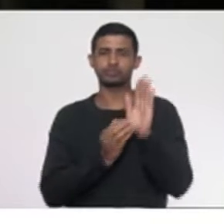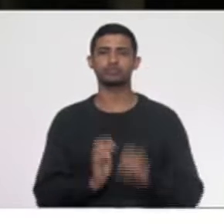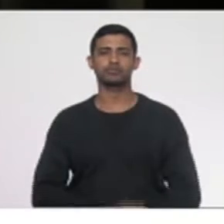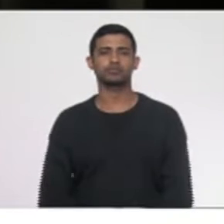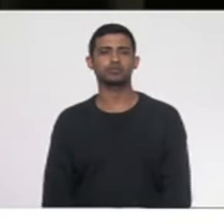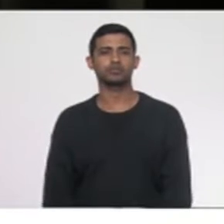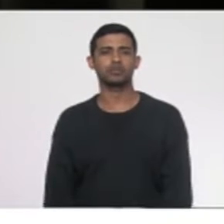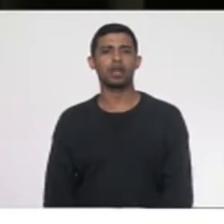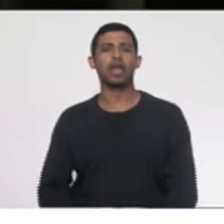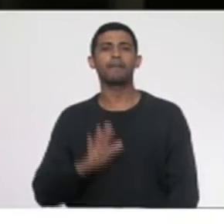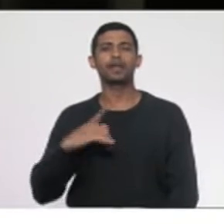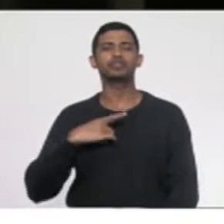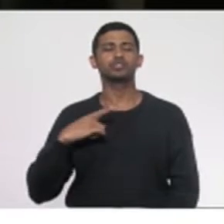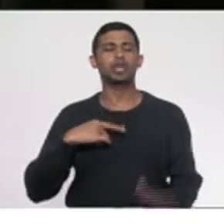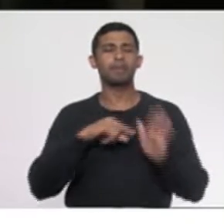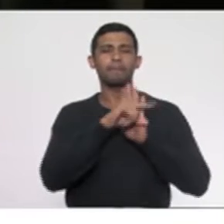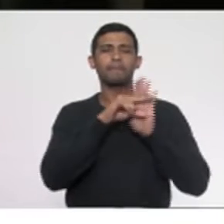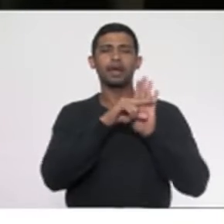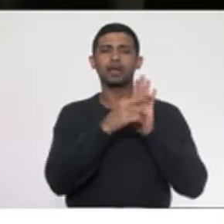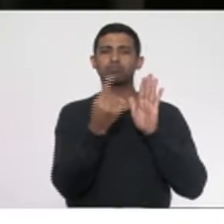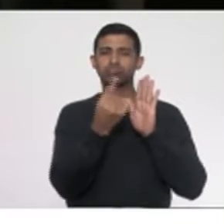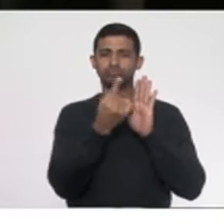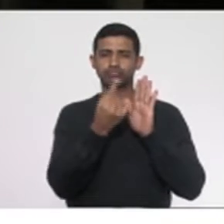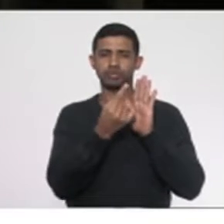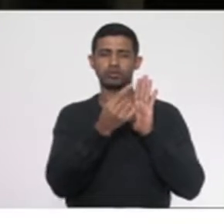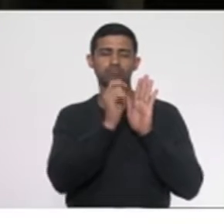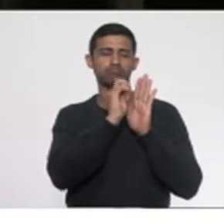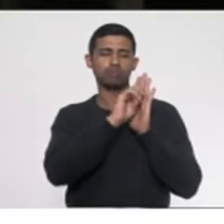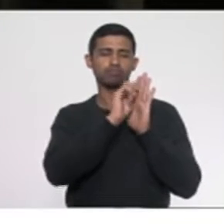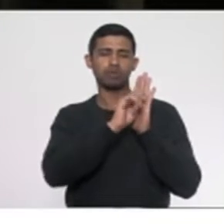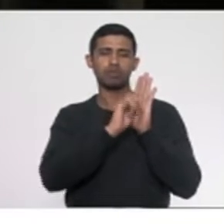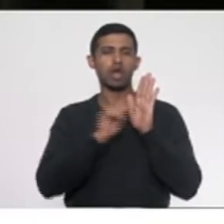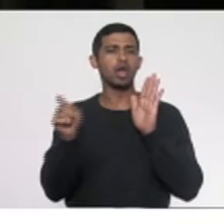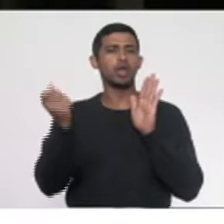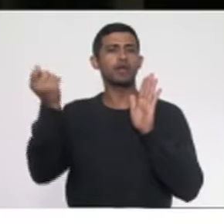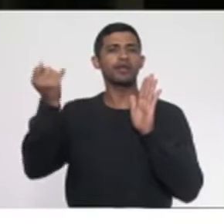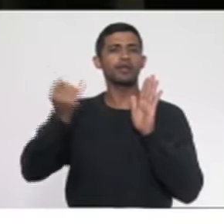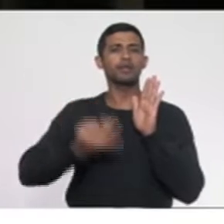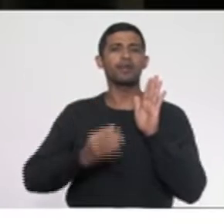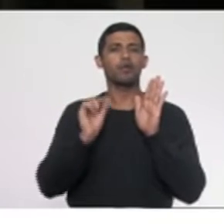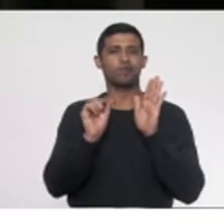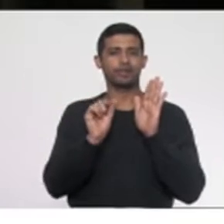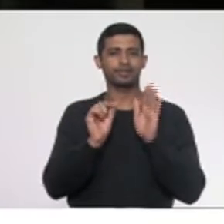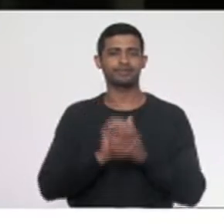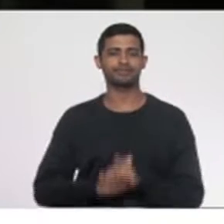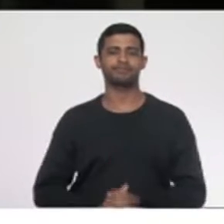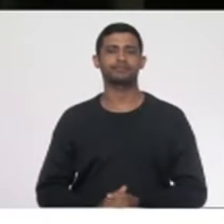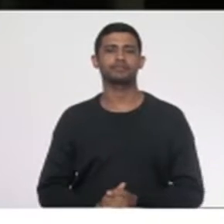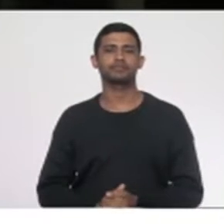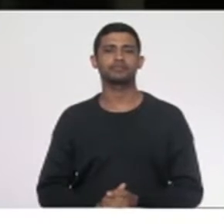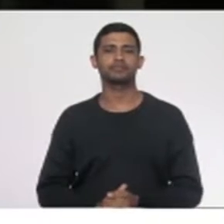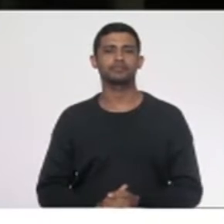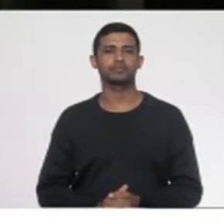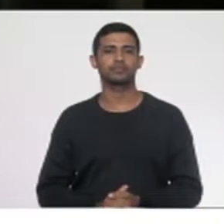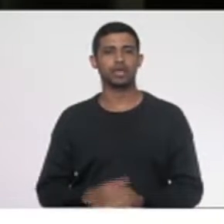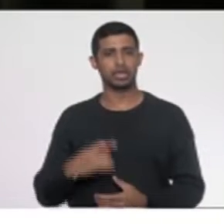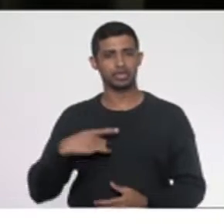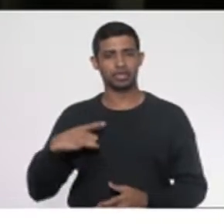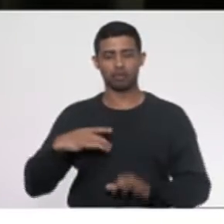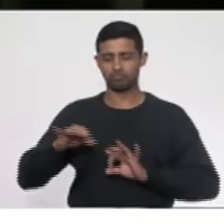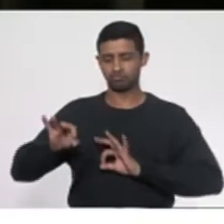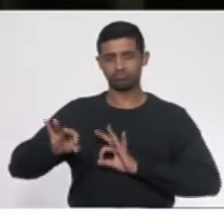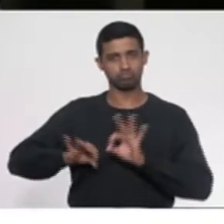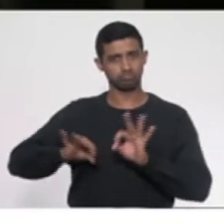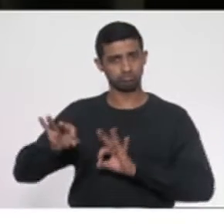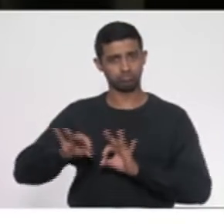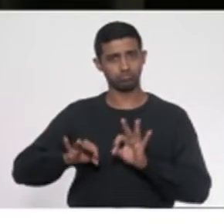E no seu parágrafo 1º, ele disse o seguinte: o plano de emissão voluntária